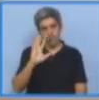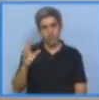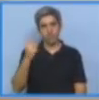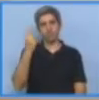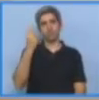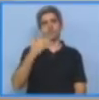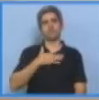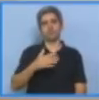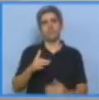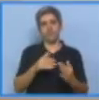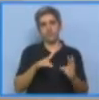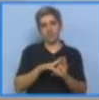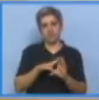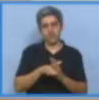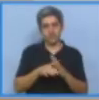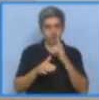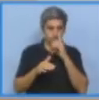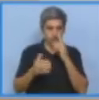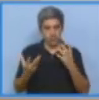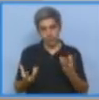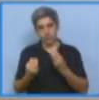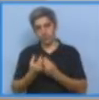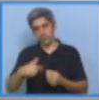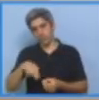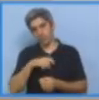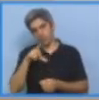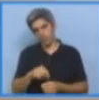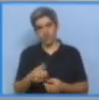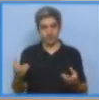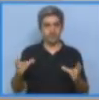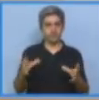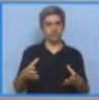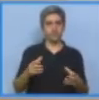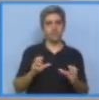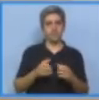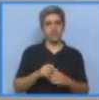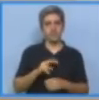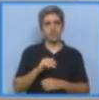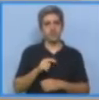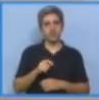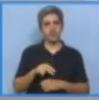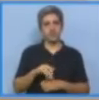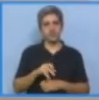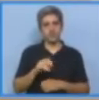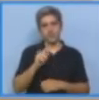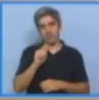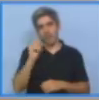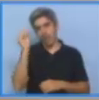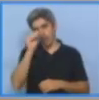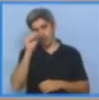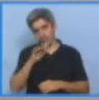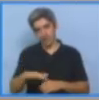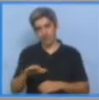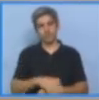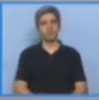um elemento a participar, juntou-se a nós também, não é? E aí o nome da equipa, Vicentinos e Alentejanos, não é? Vicentinos